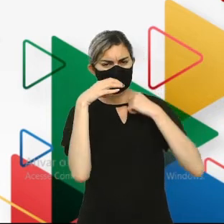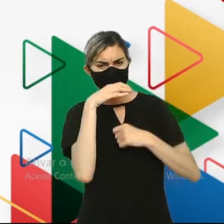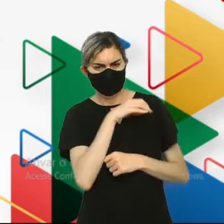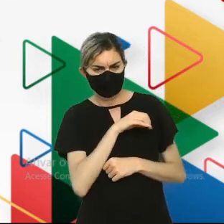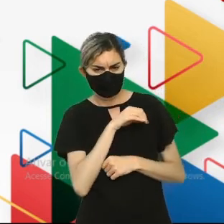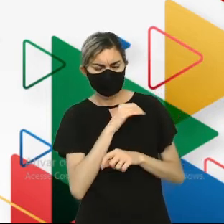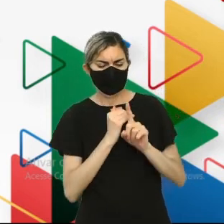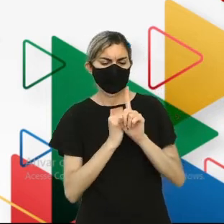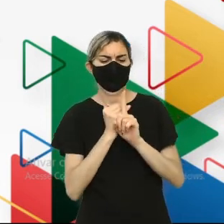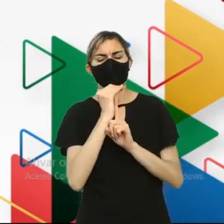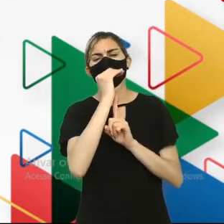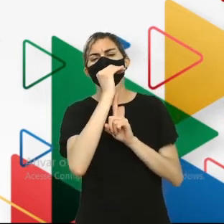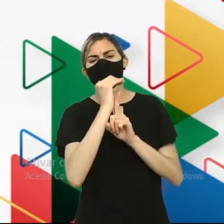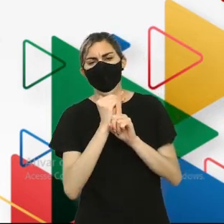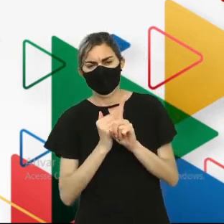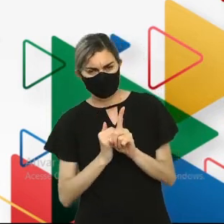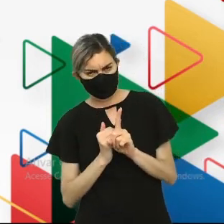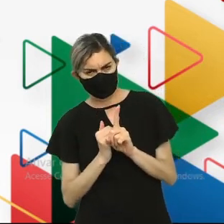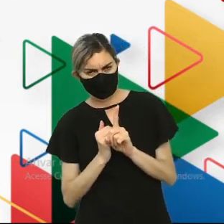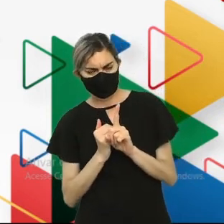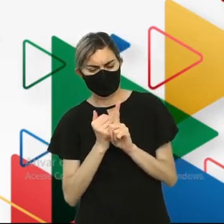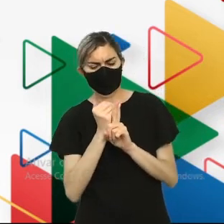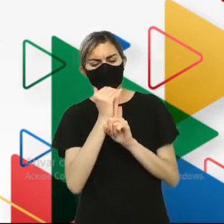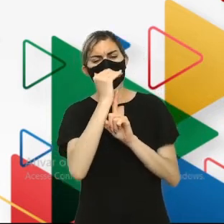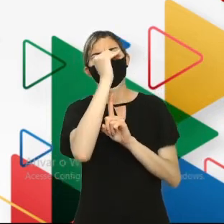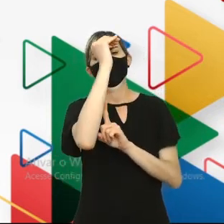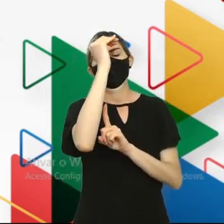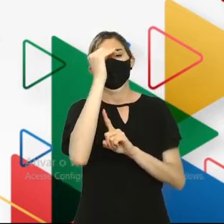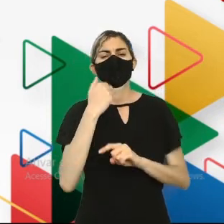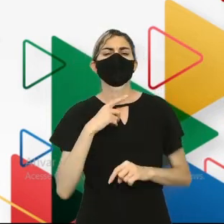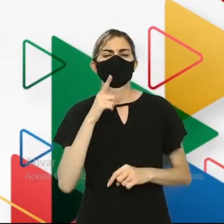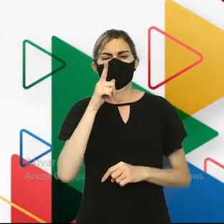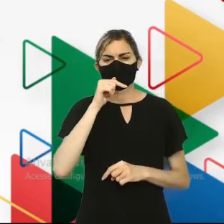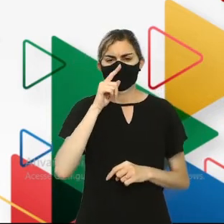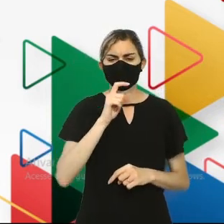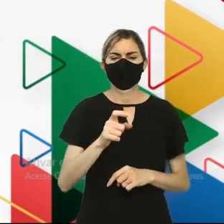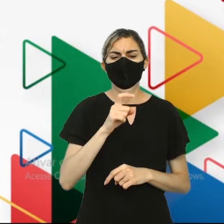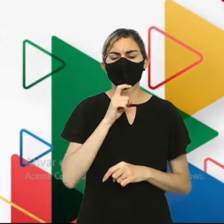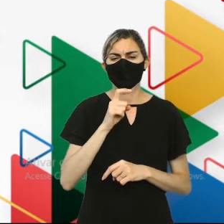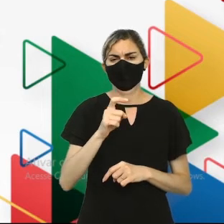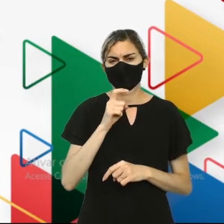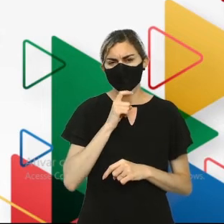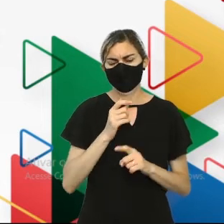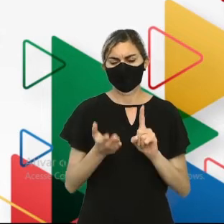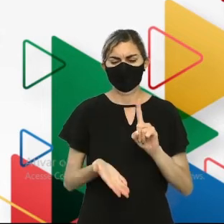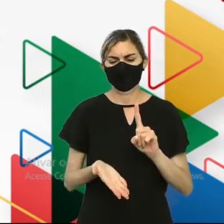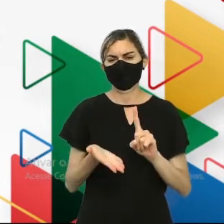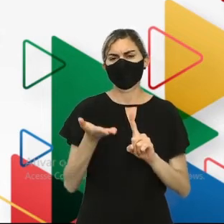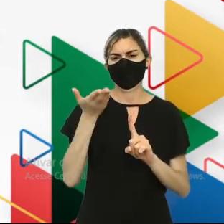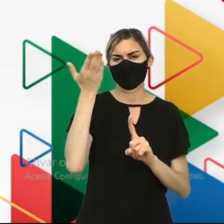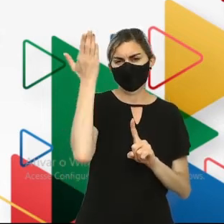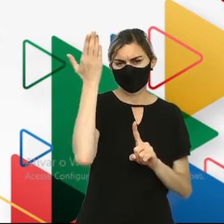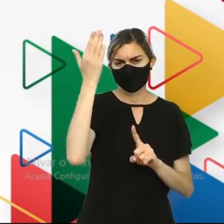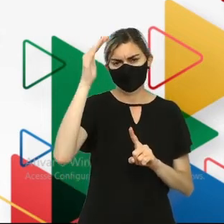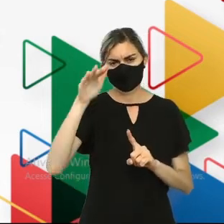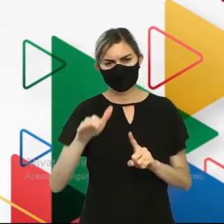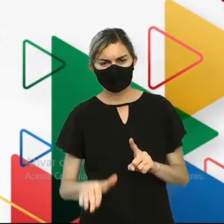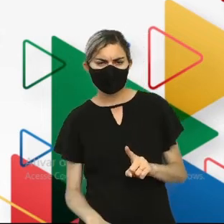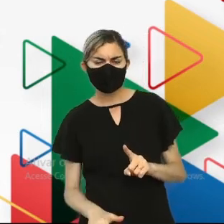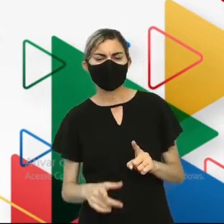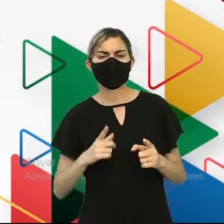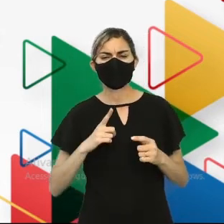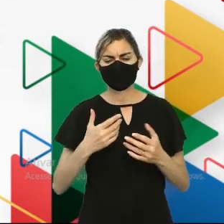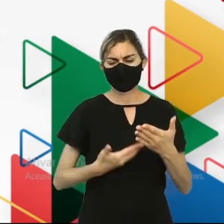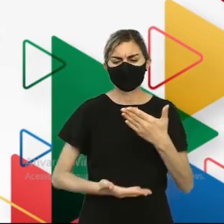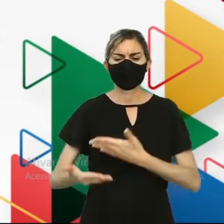está numa temperatura mais elevada, a água fria está numa temperatura mais baixa e